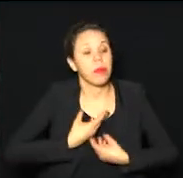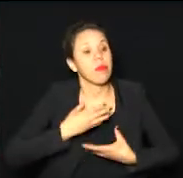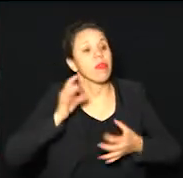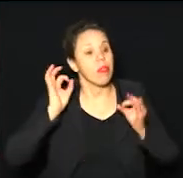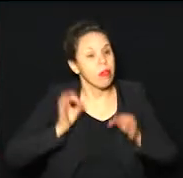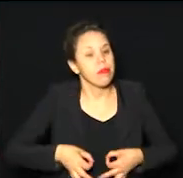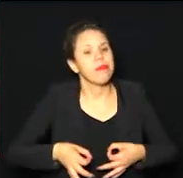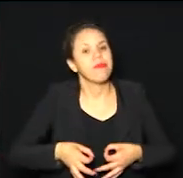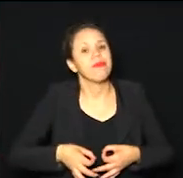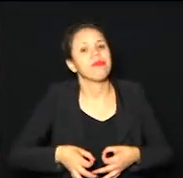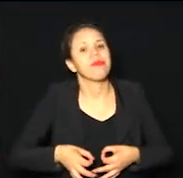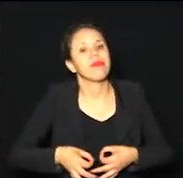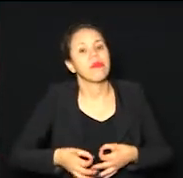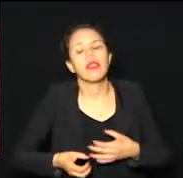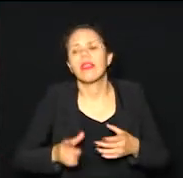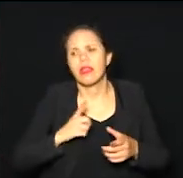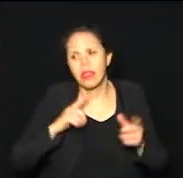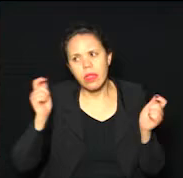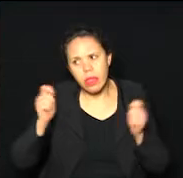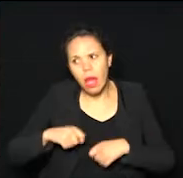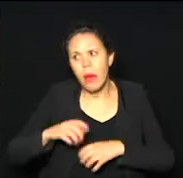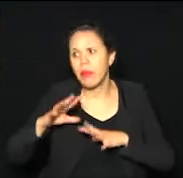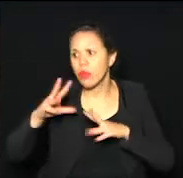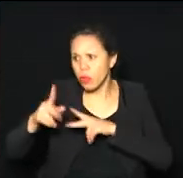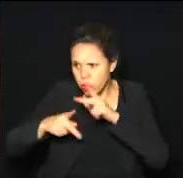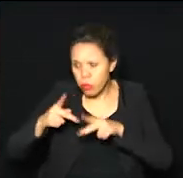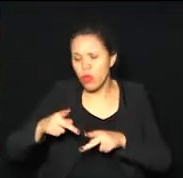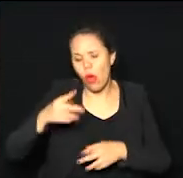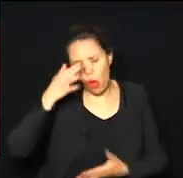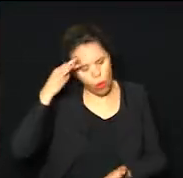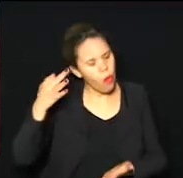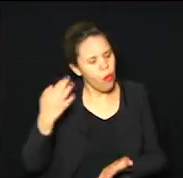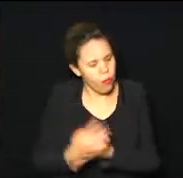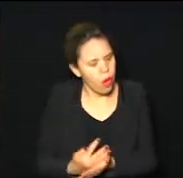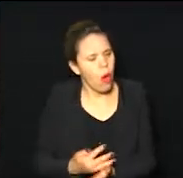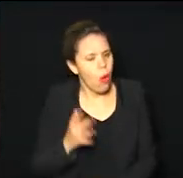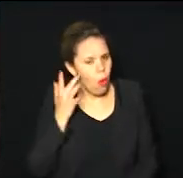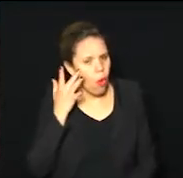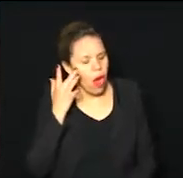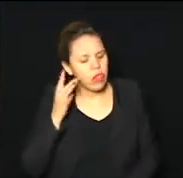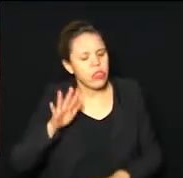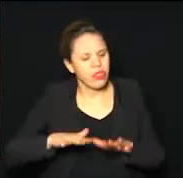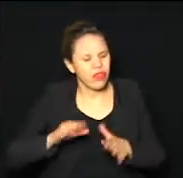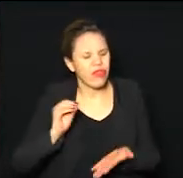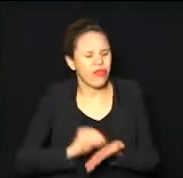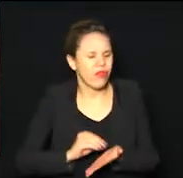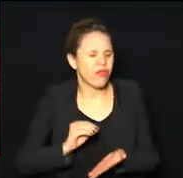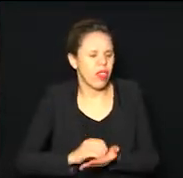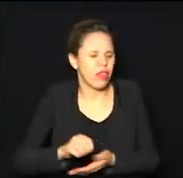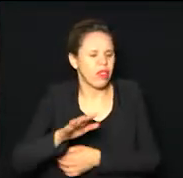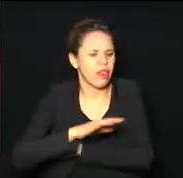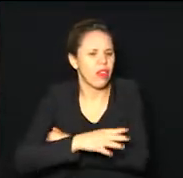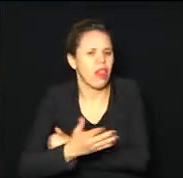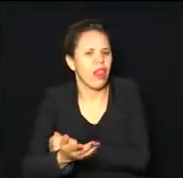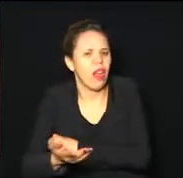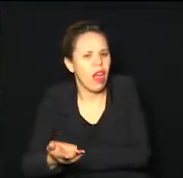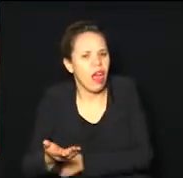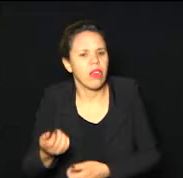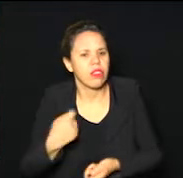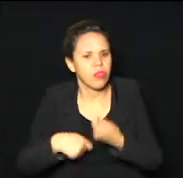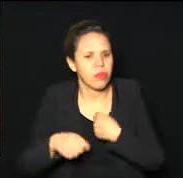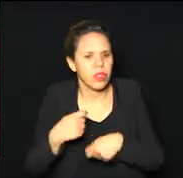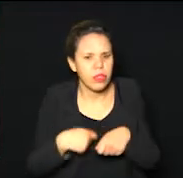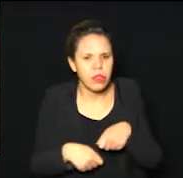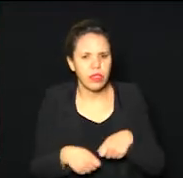informadas, cria-se um ambiente de confiança, né? Eu acho que isso falta na atual administração,